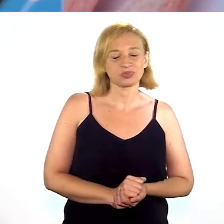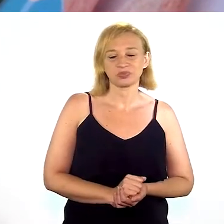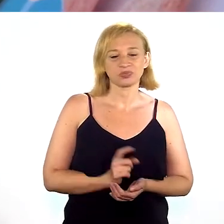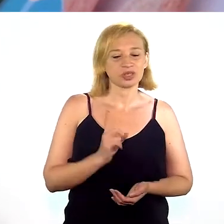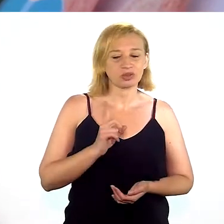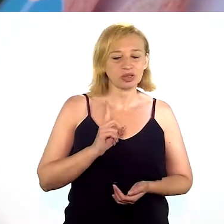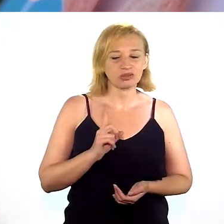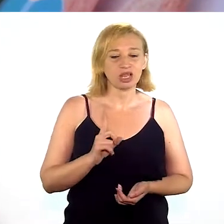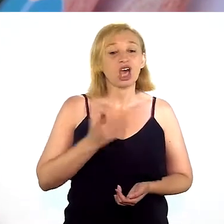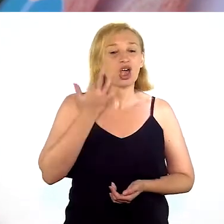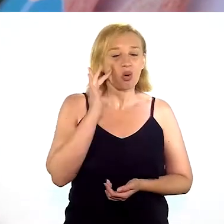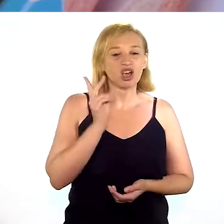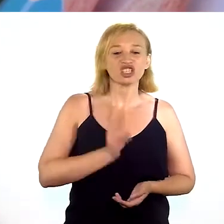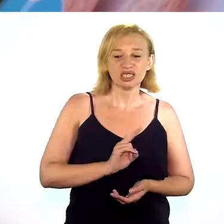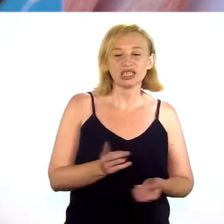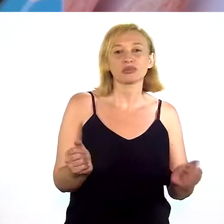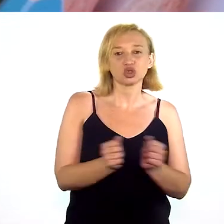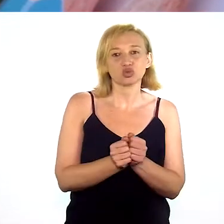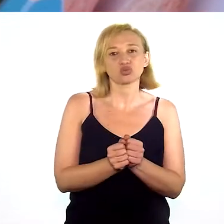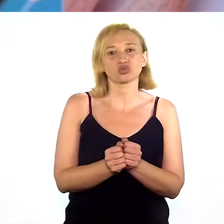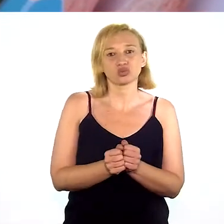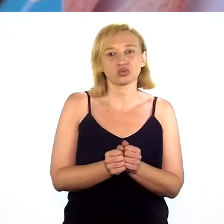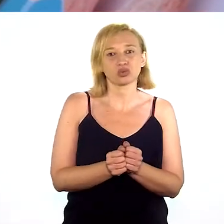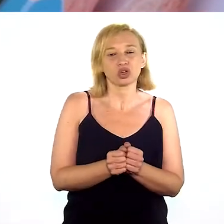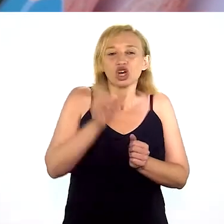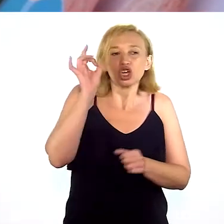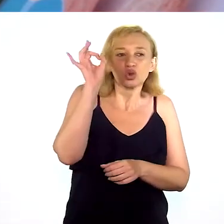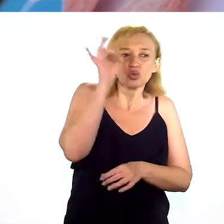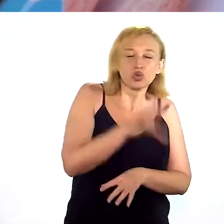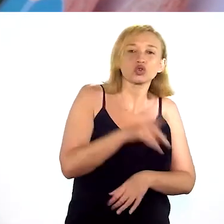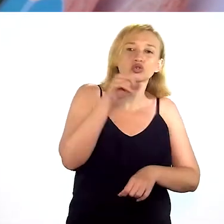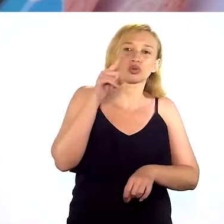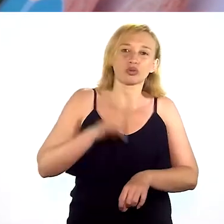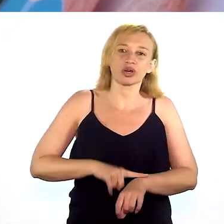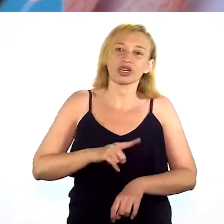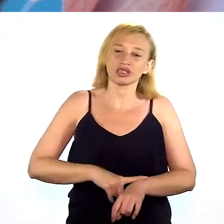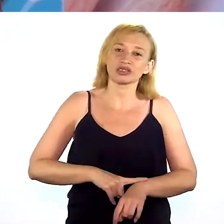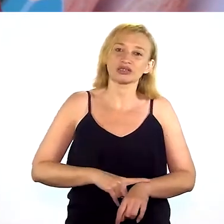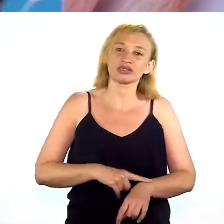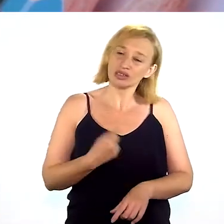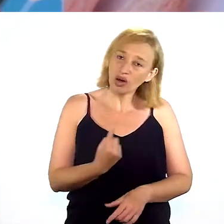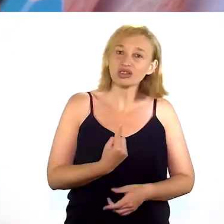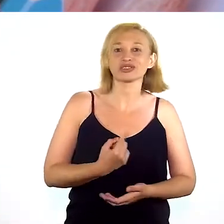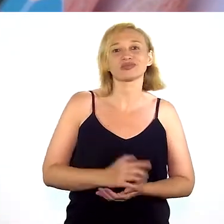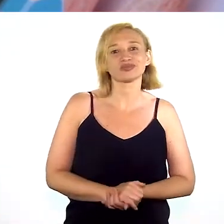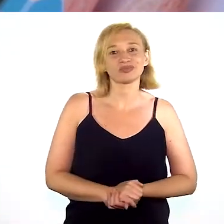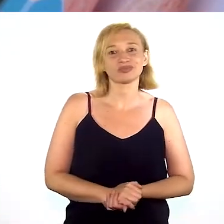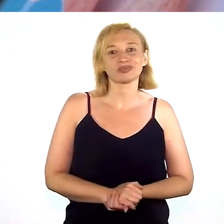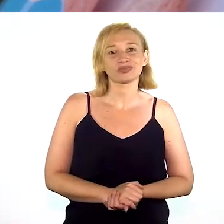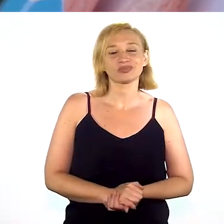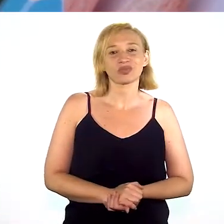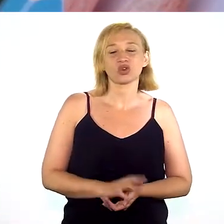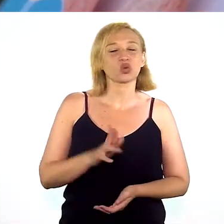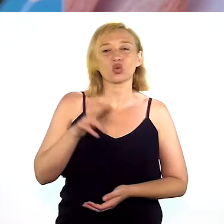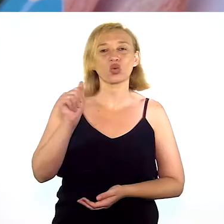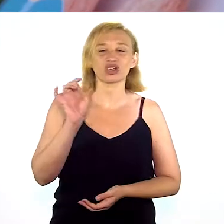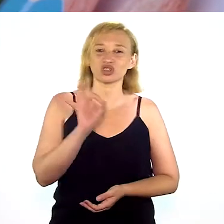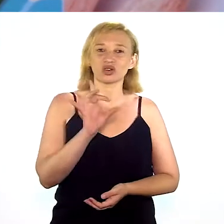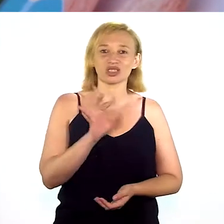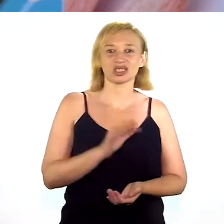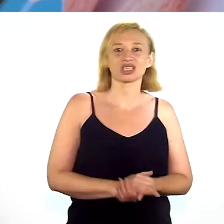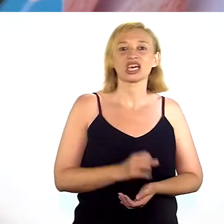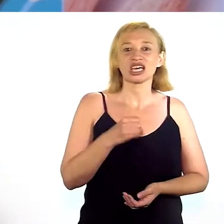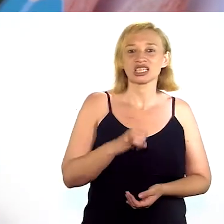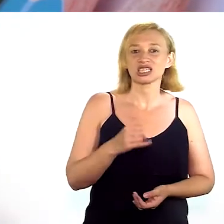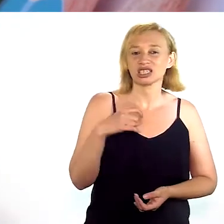assim, não é uma máxima, sabe? Eu acho que a gente sempre está com alguém, em último recurso, com a gente, né?